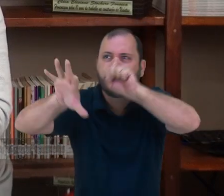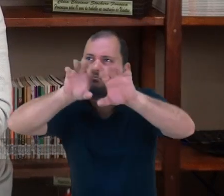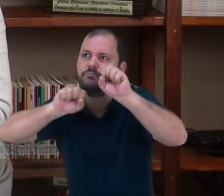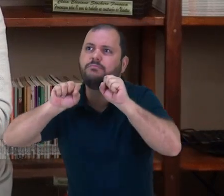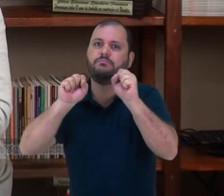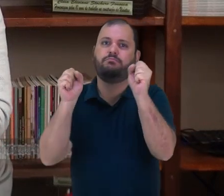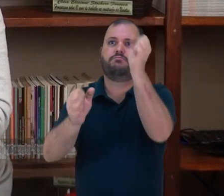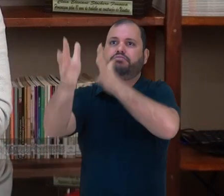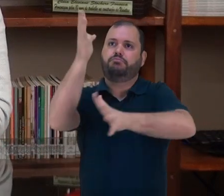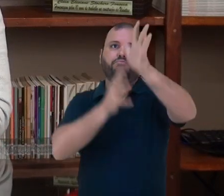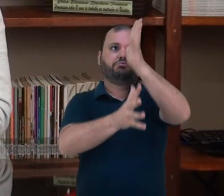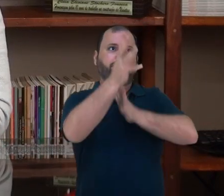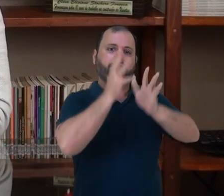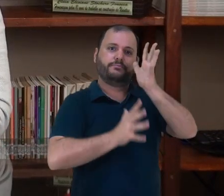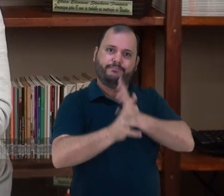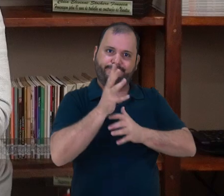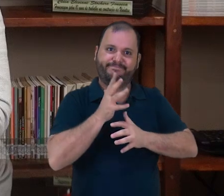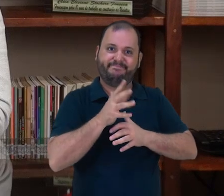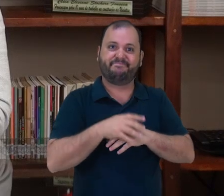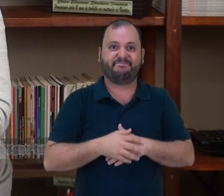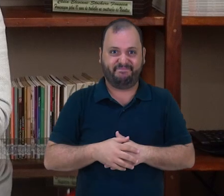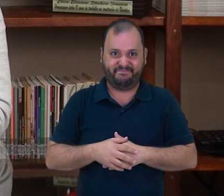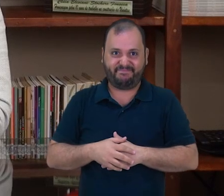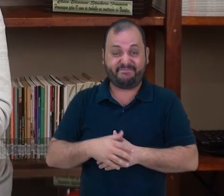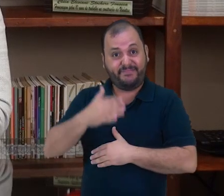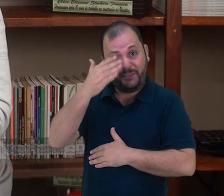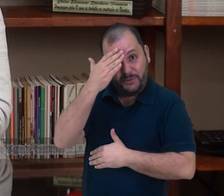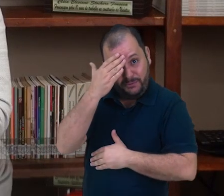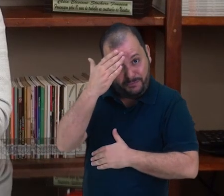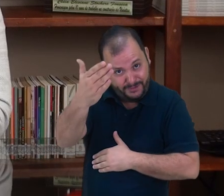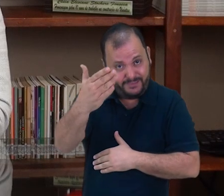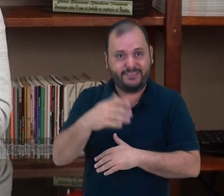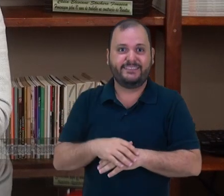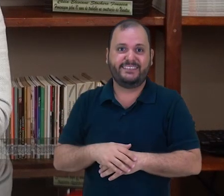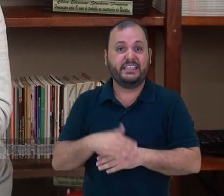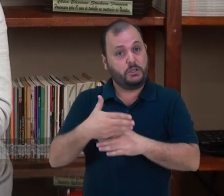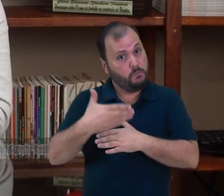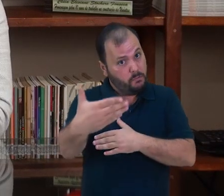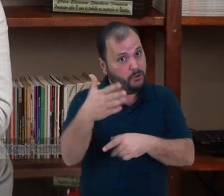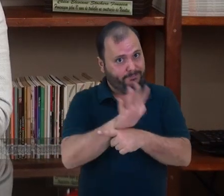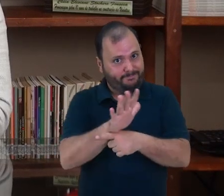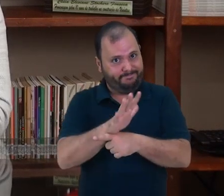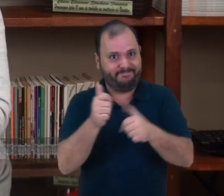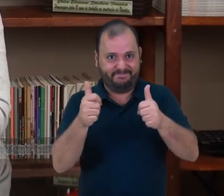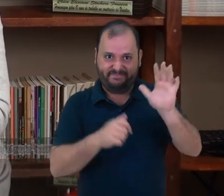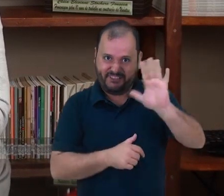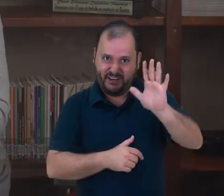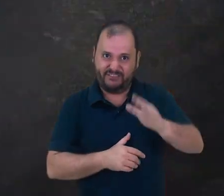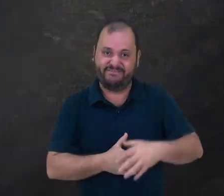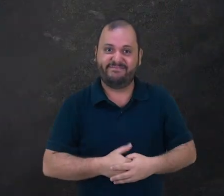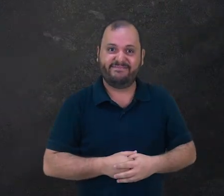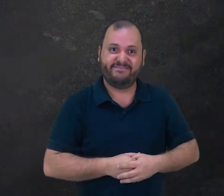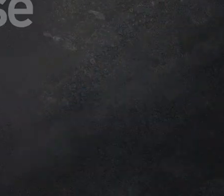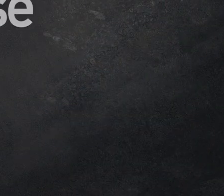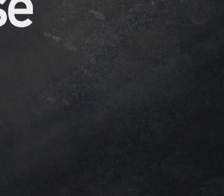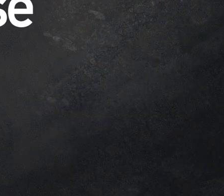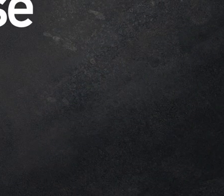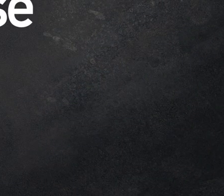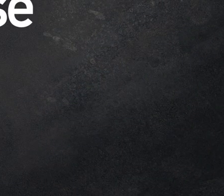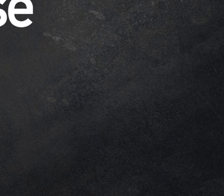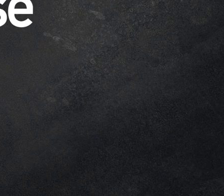através da sua língua. Agradeço e até o próximo vídeo. Transcrição